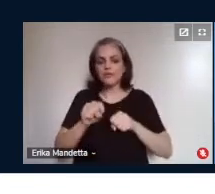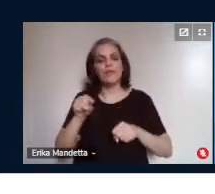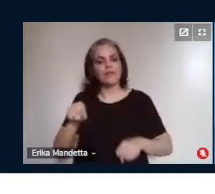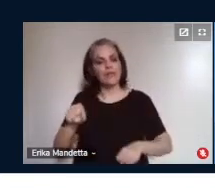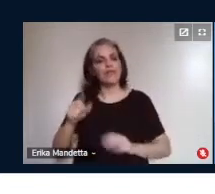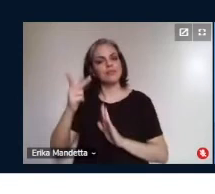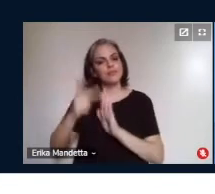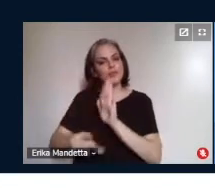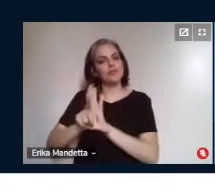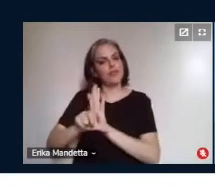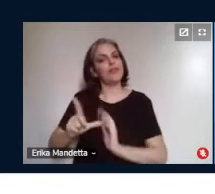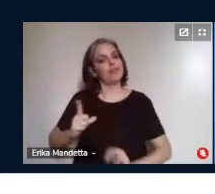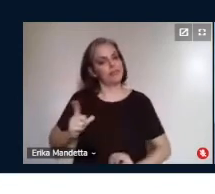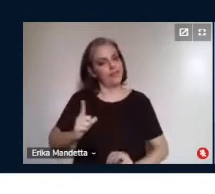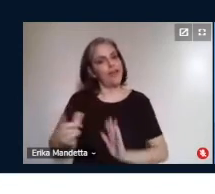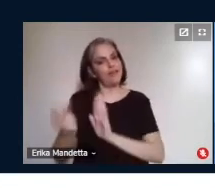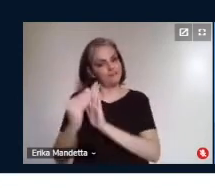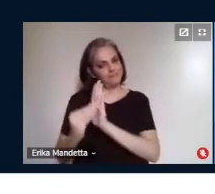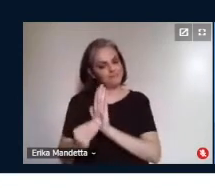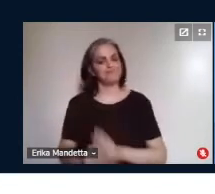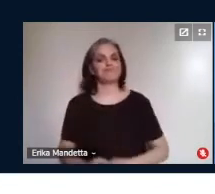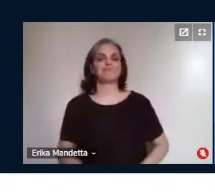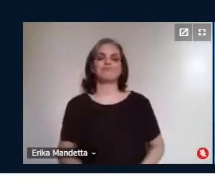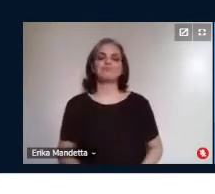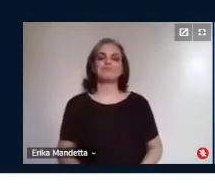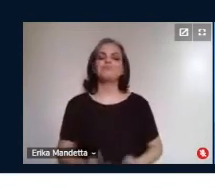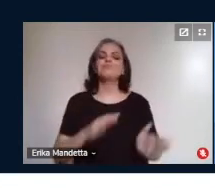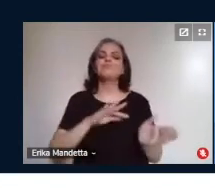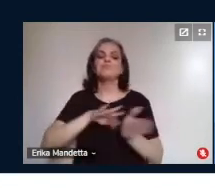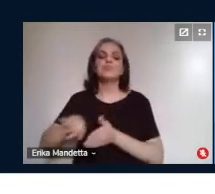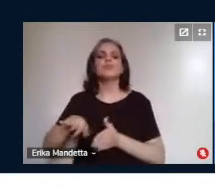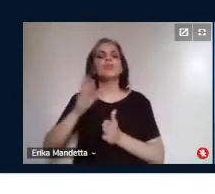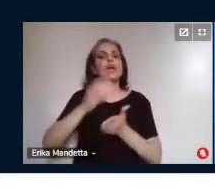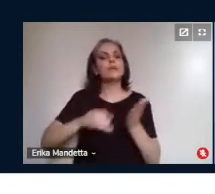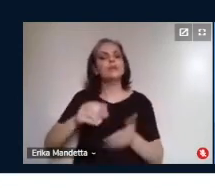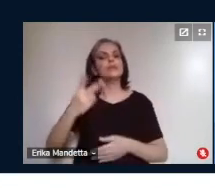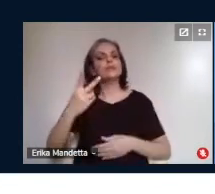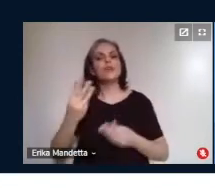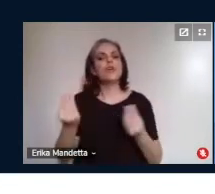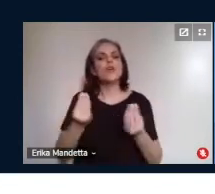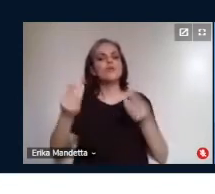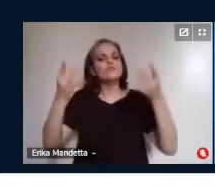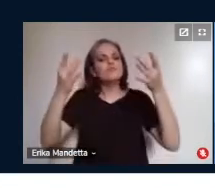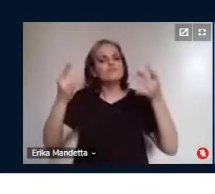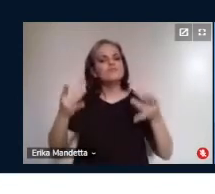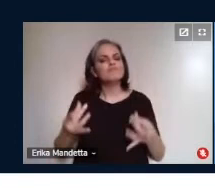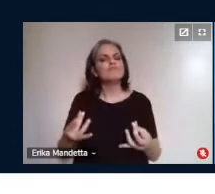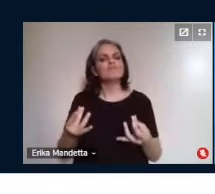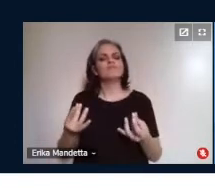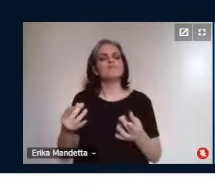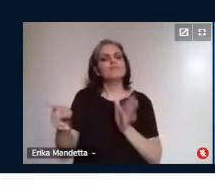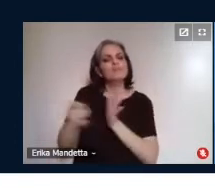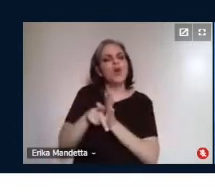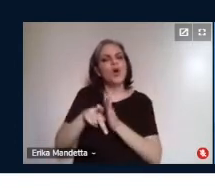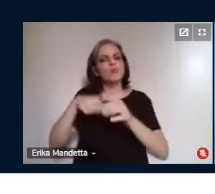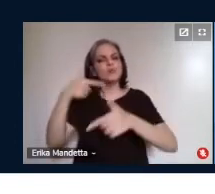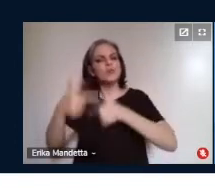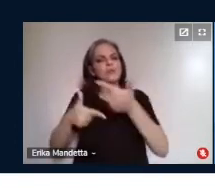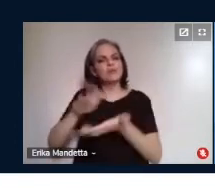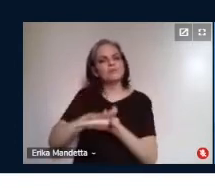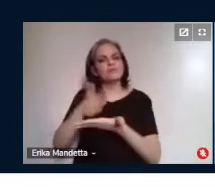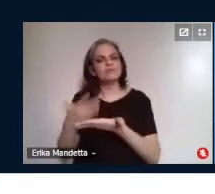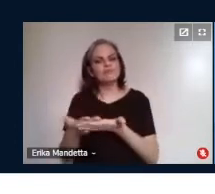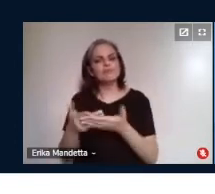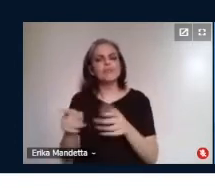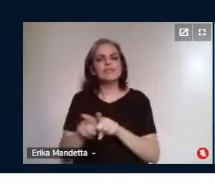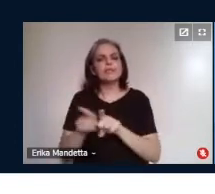a formação profissional. No capítulo 2 eu trato um pouco das especificidades da interpretação e da avaliação da qualidade.